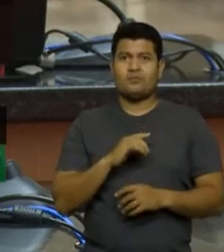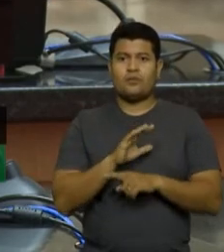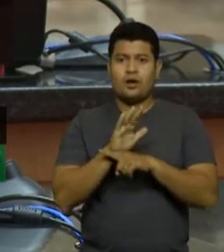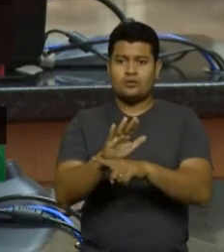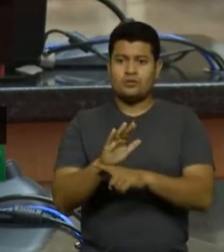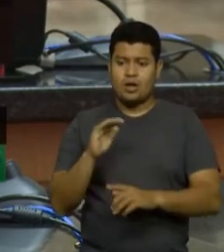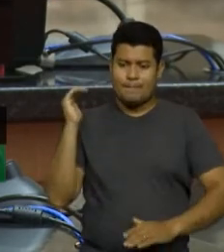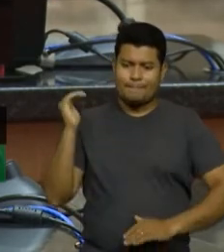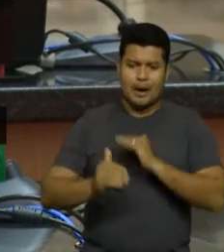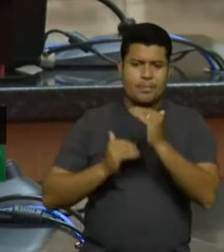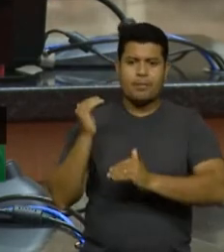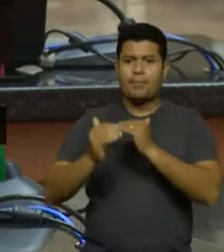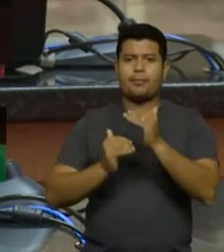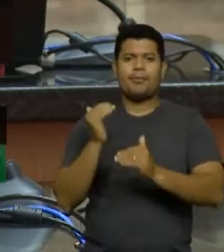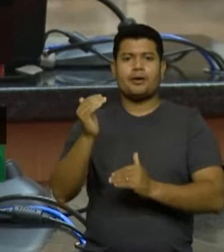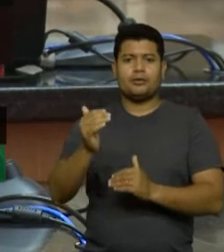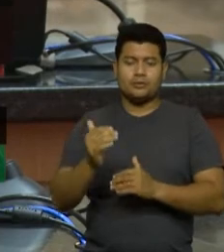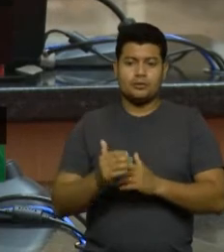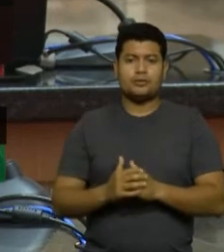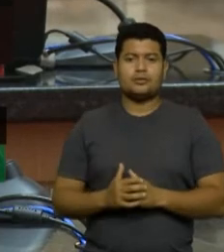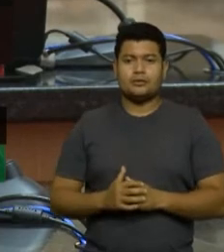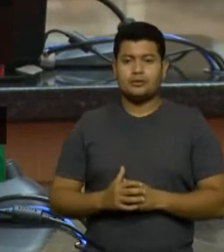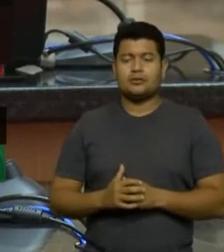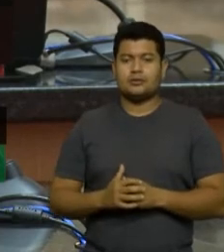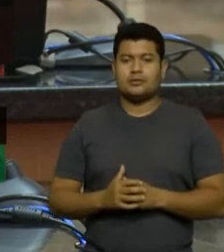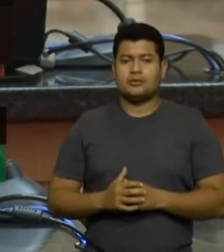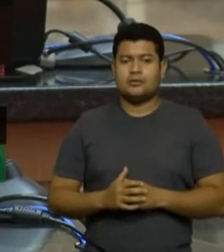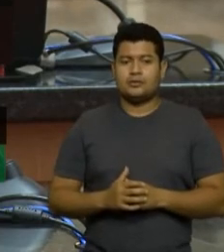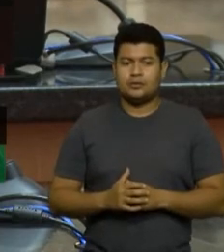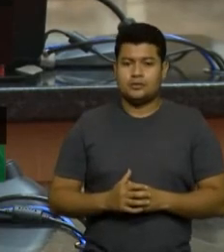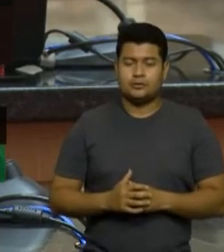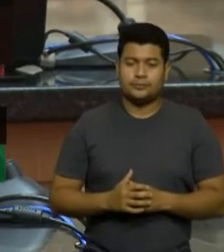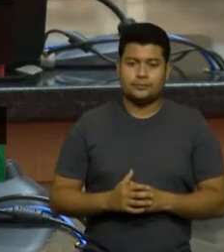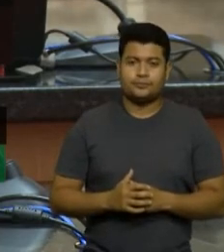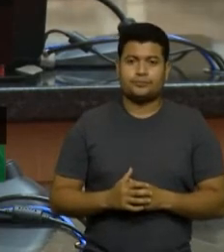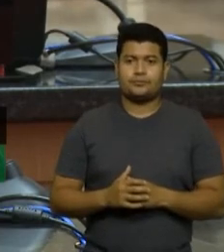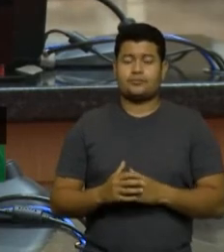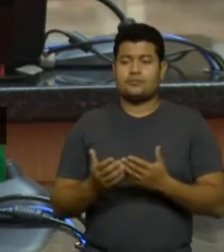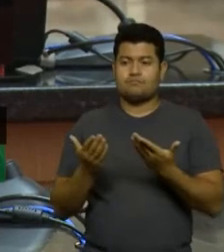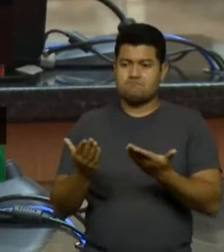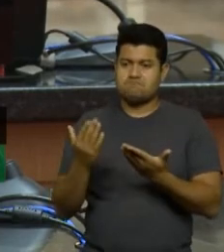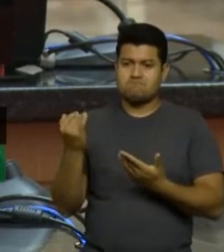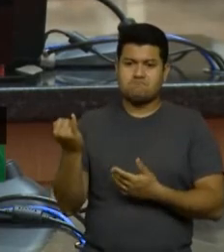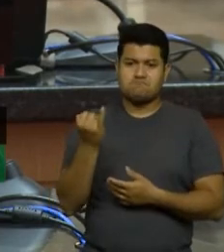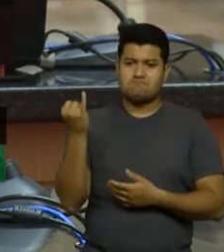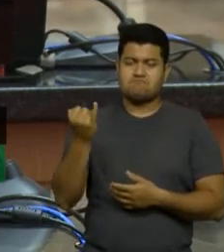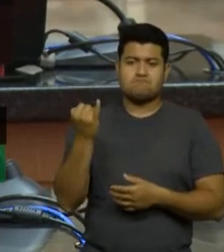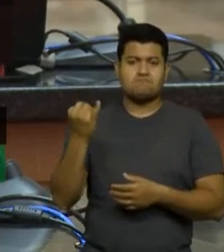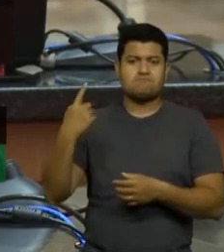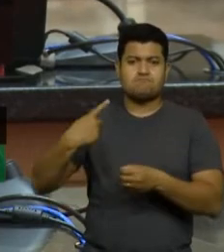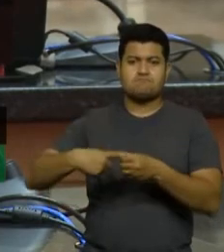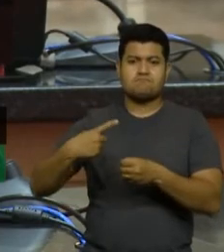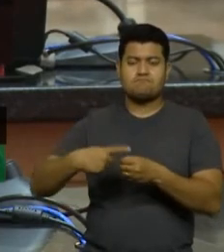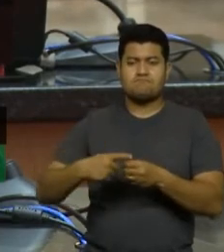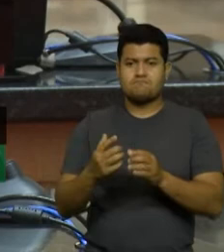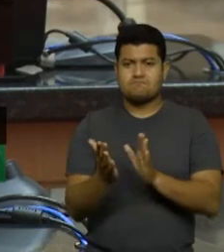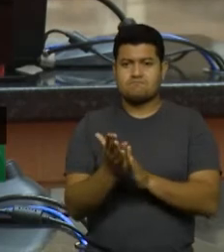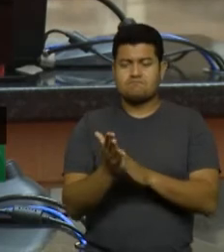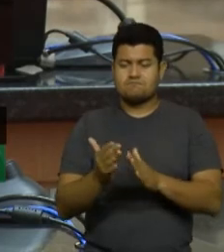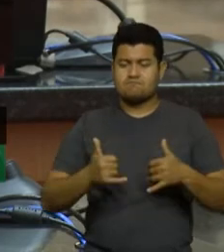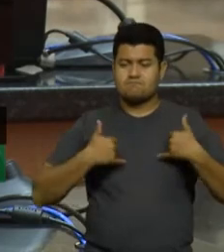impulsionar ainda mais o desenvolvimento desse importante município do nosso estado. Parabéns pelo